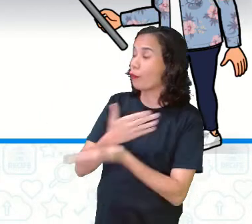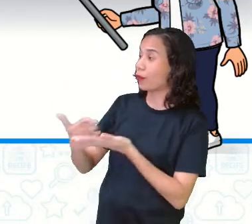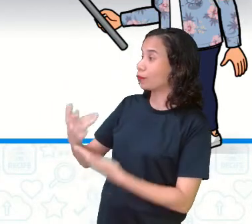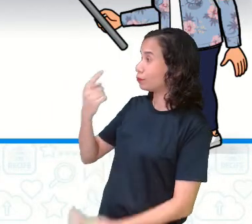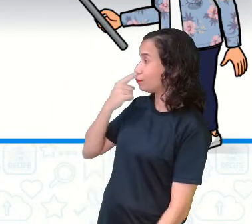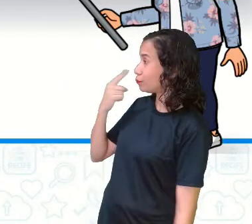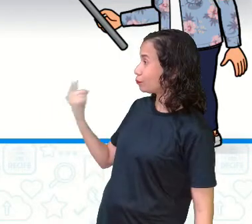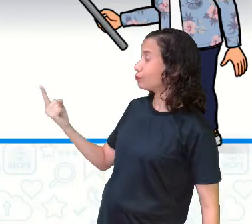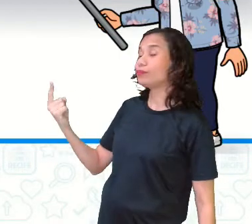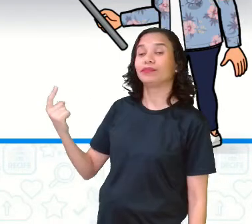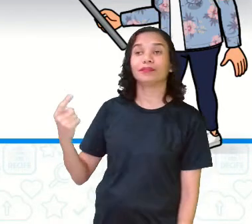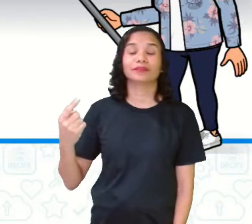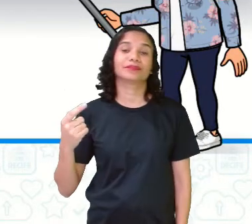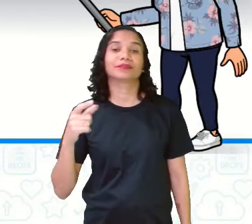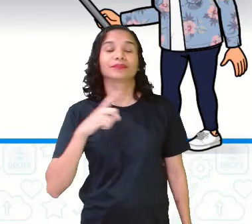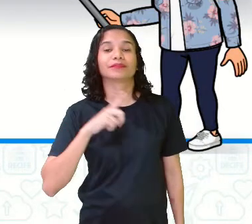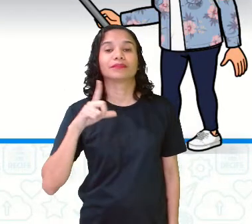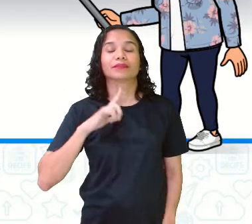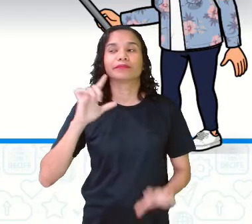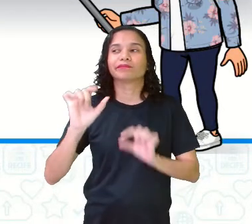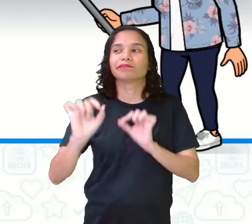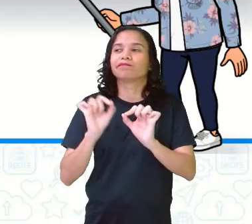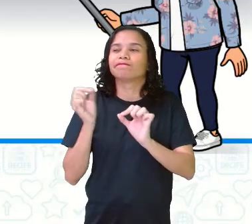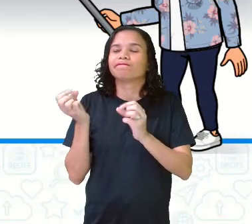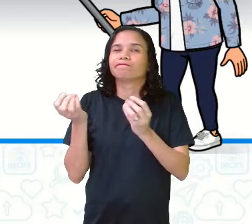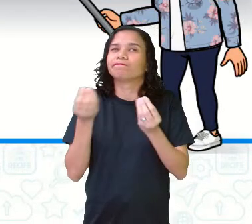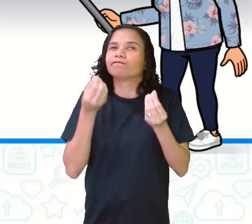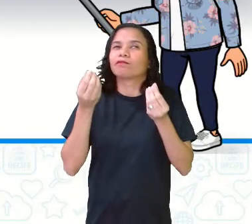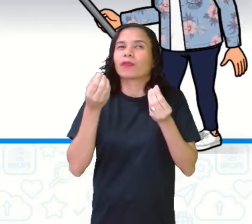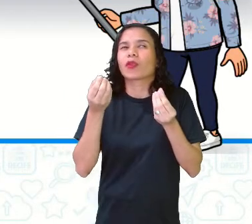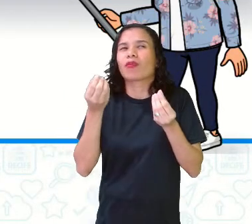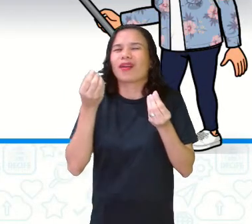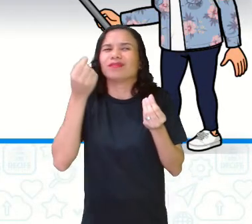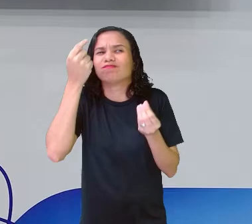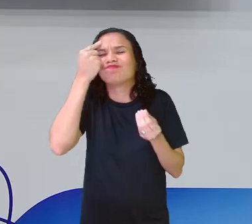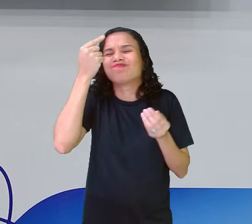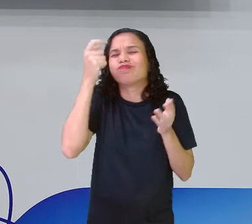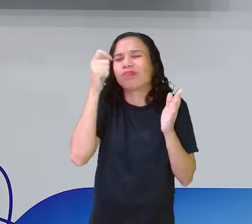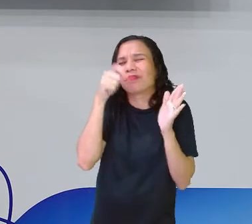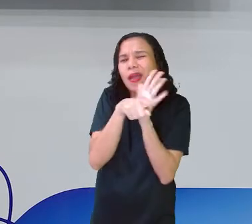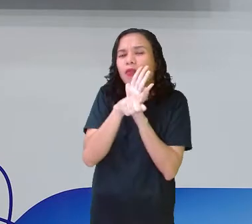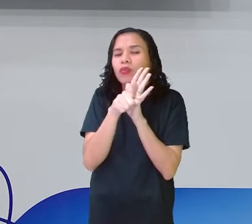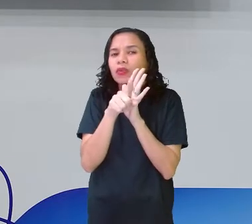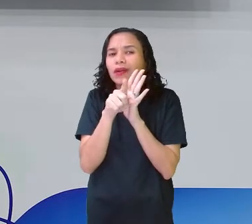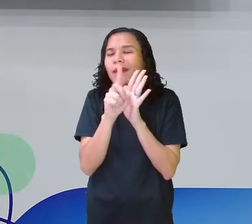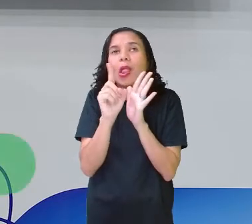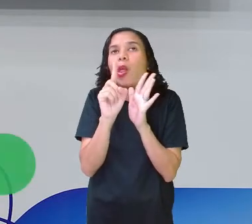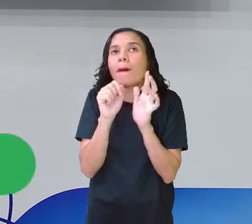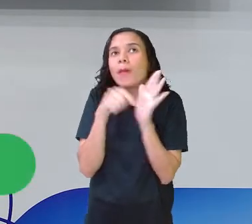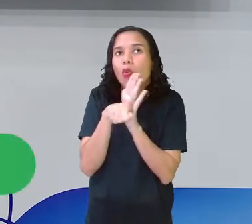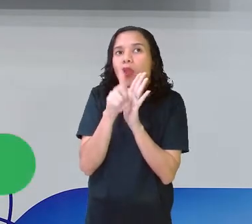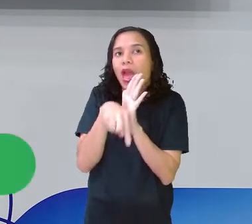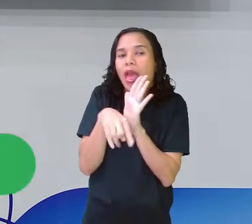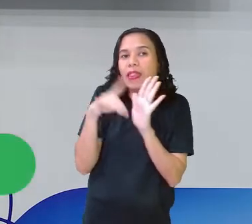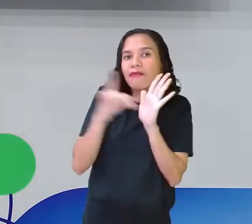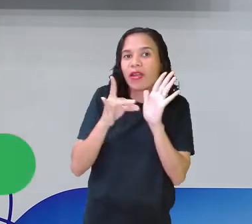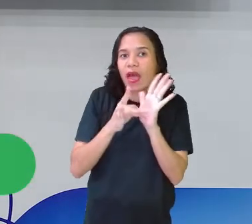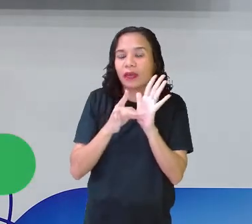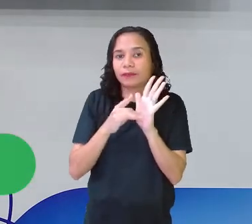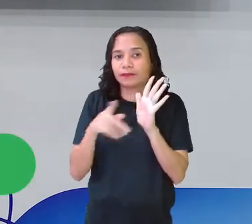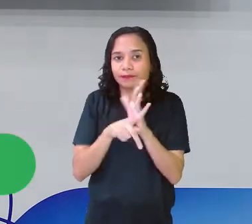começar com uma, vamos dizer assim, uma problemática que na verdade é uma afirmação. Área